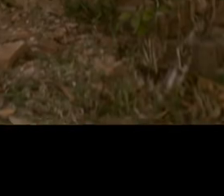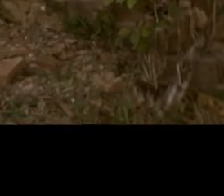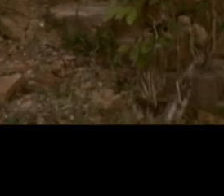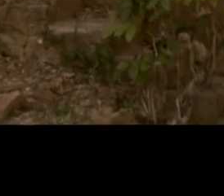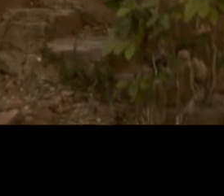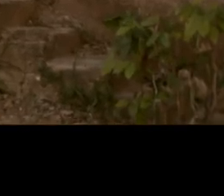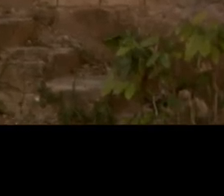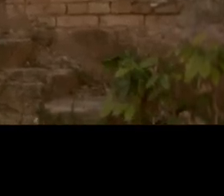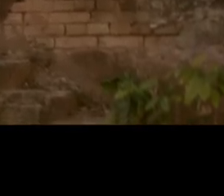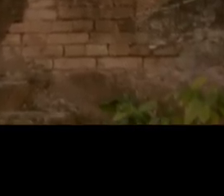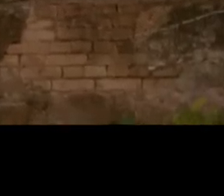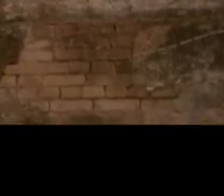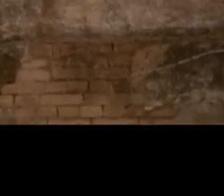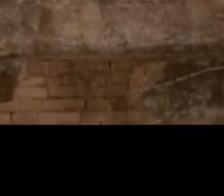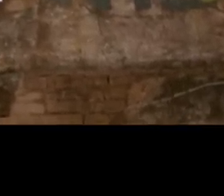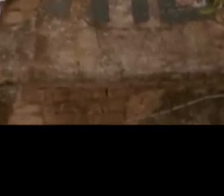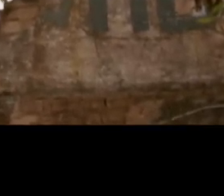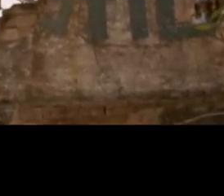Brasil.